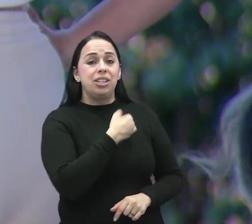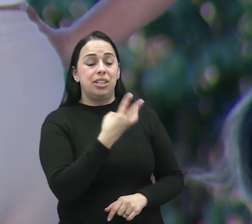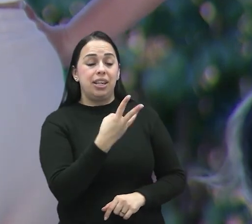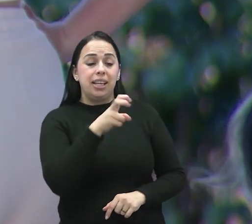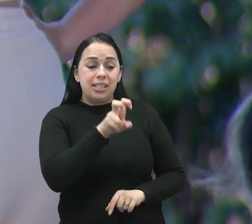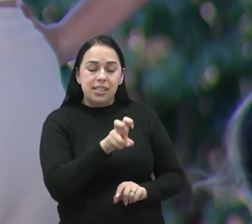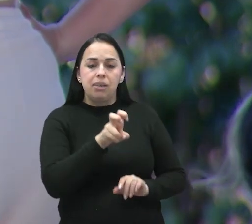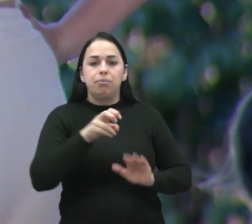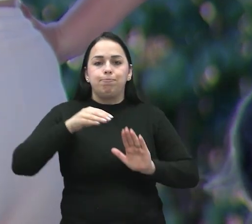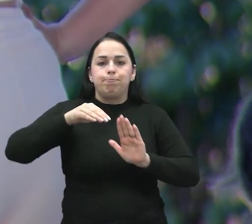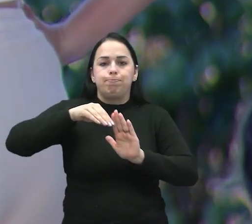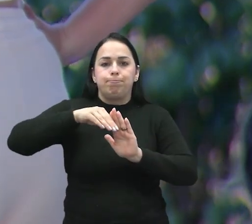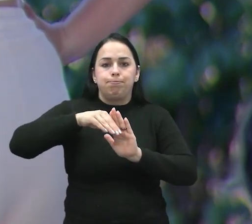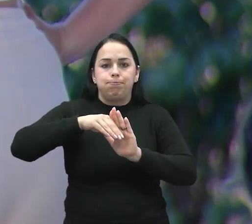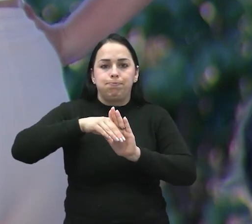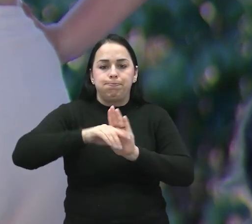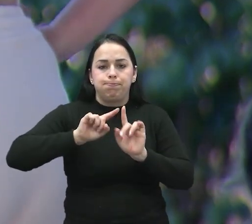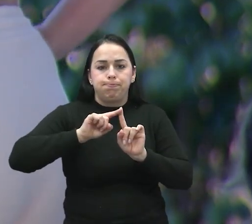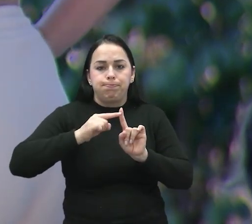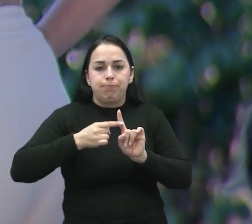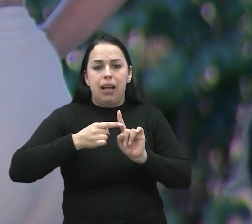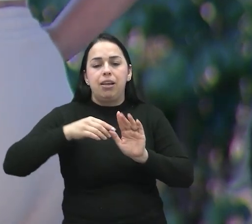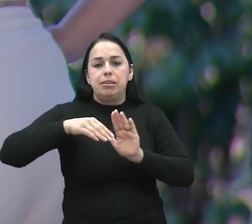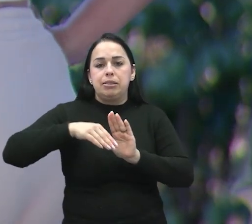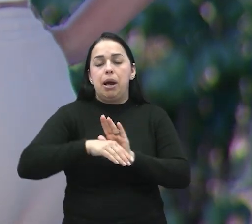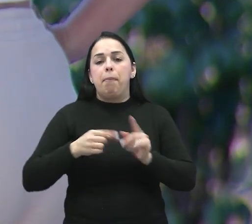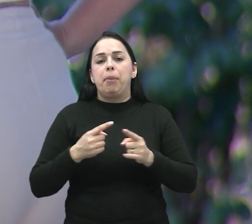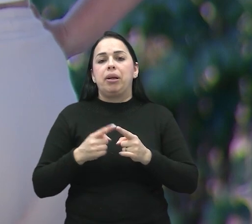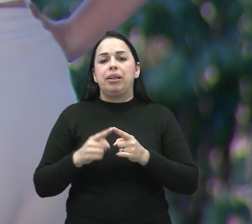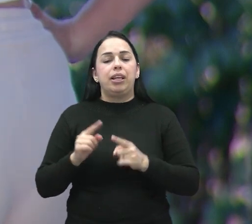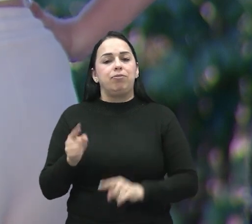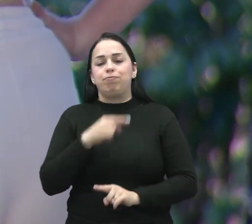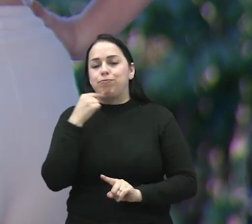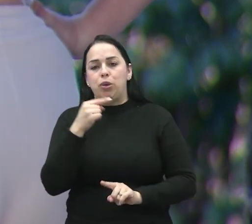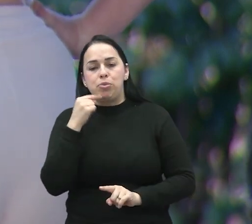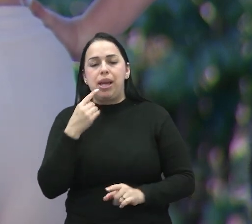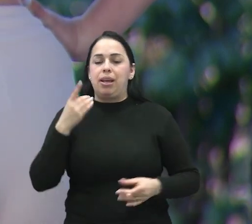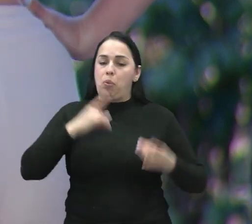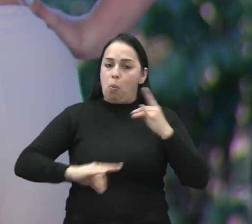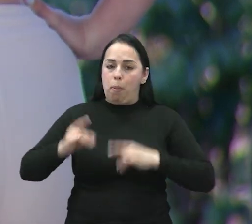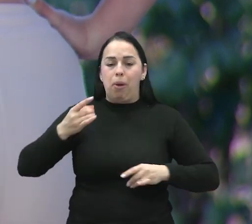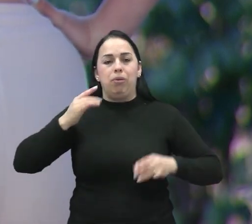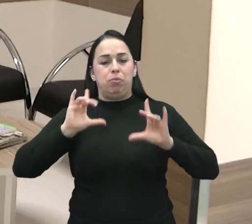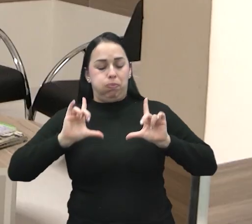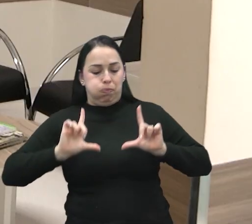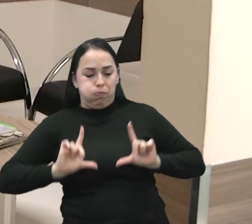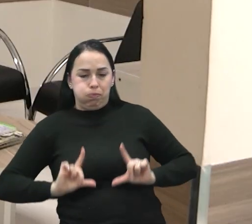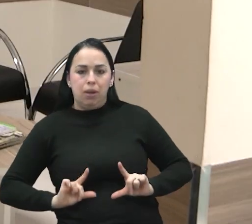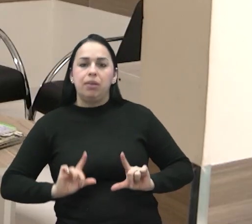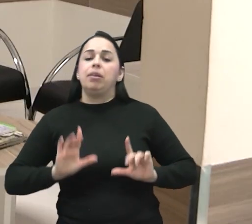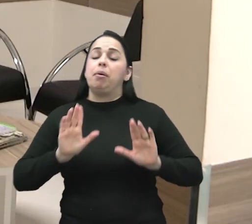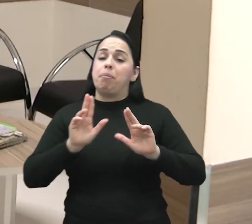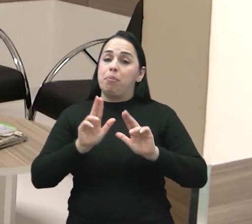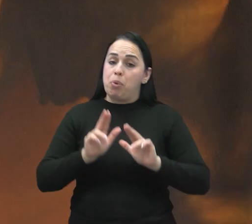acentuado na fertilidade, por conta de alterações hormonais e o gradual esgotamento da reserva ovariana.